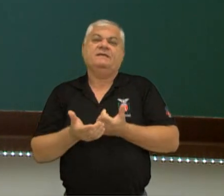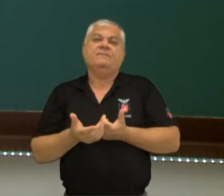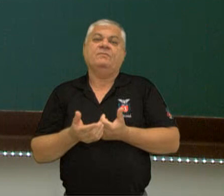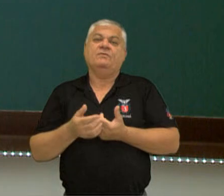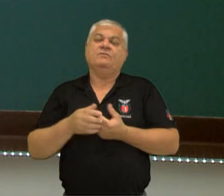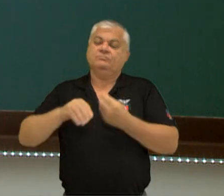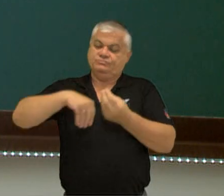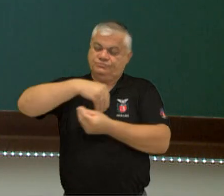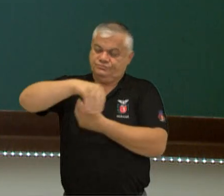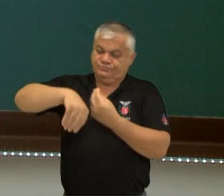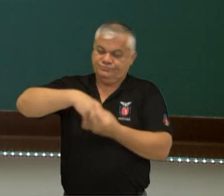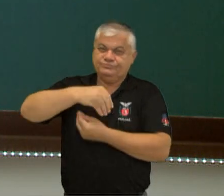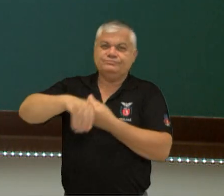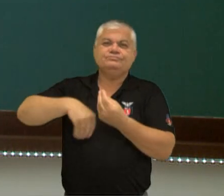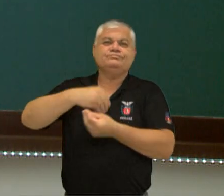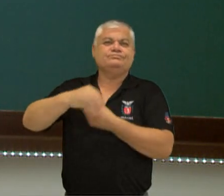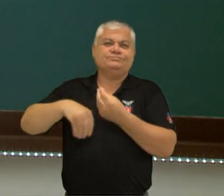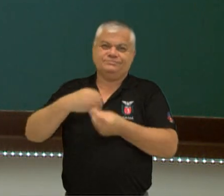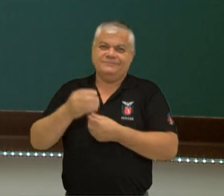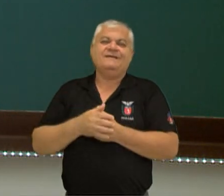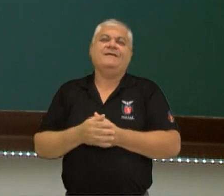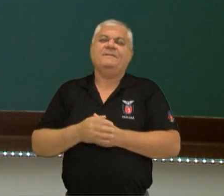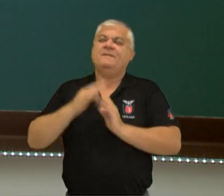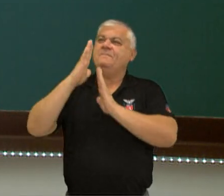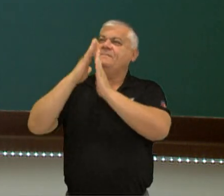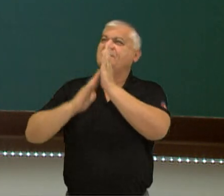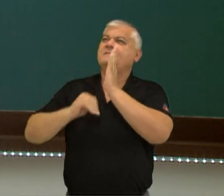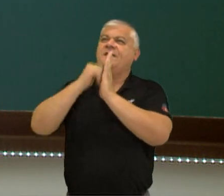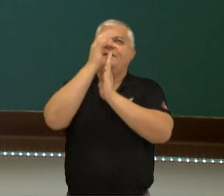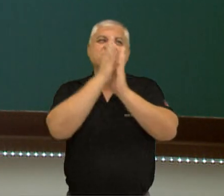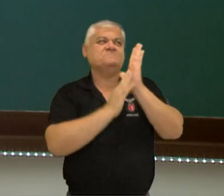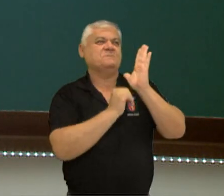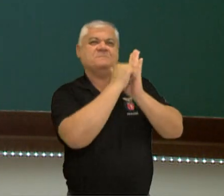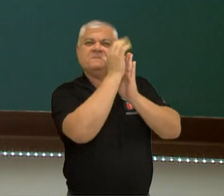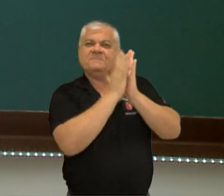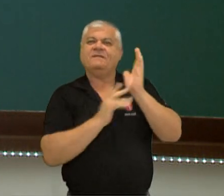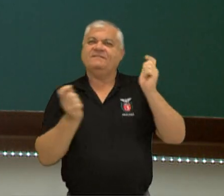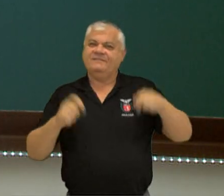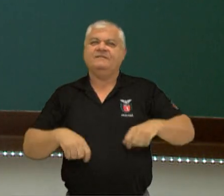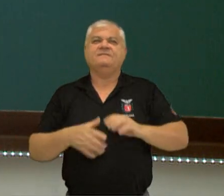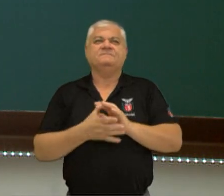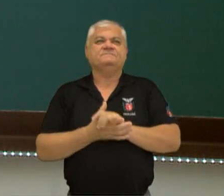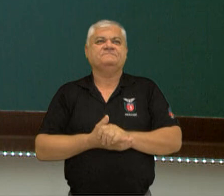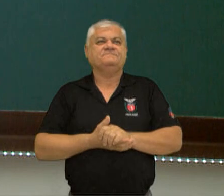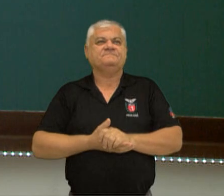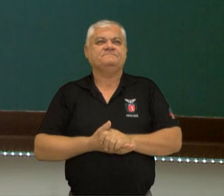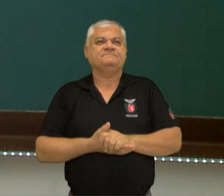ser diluído e vai render bastante para pintar aí todas as paredes necessárias.